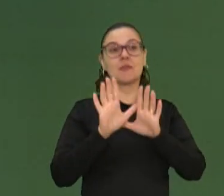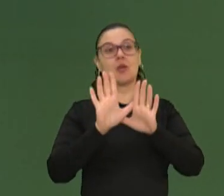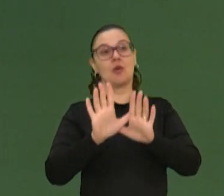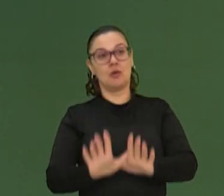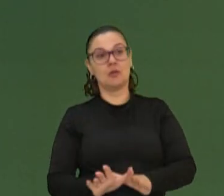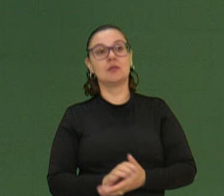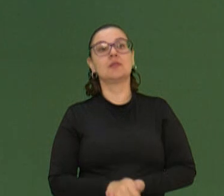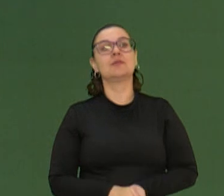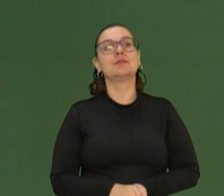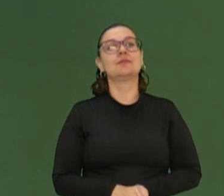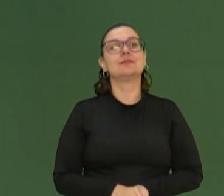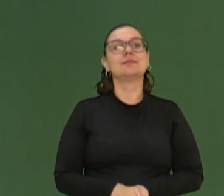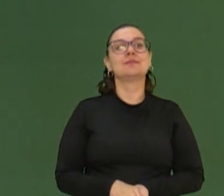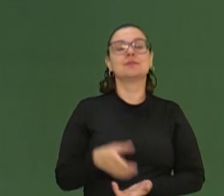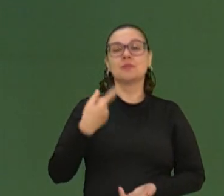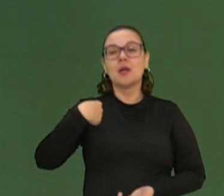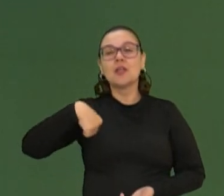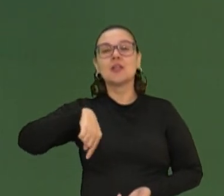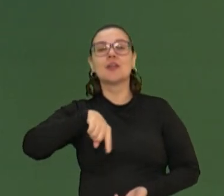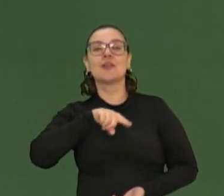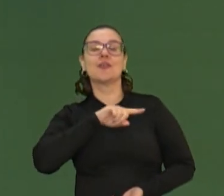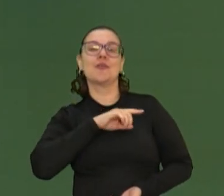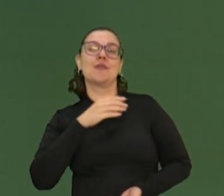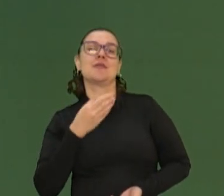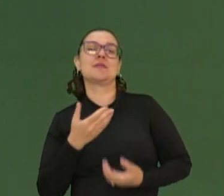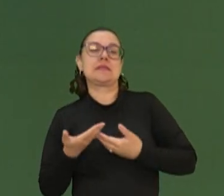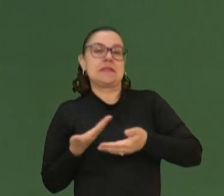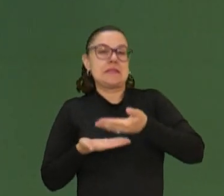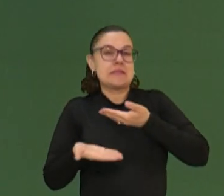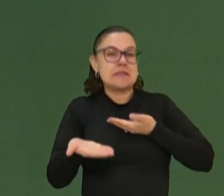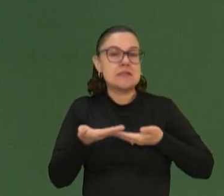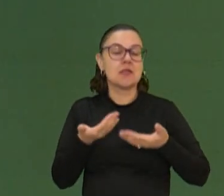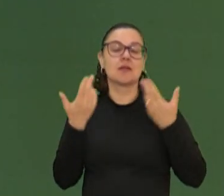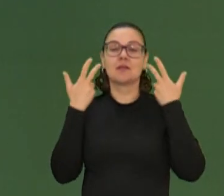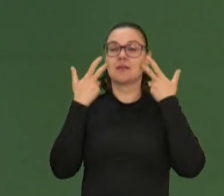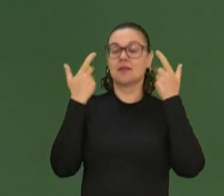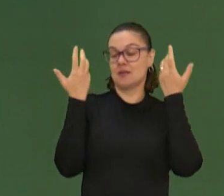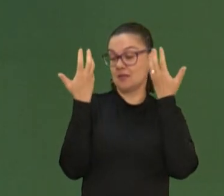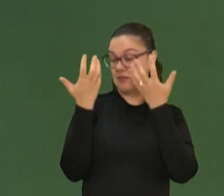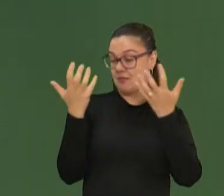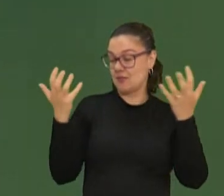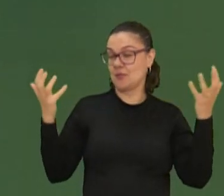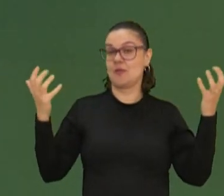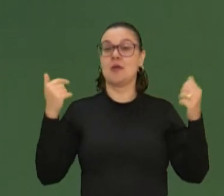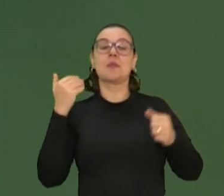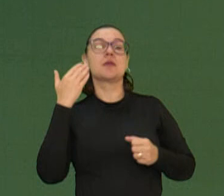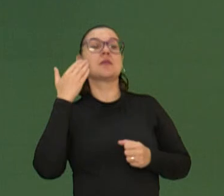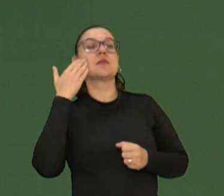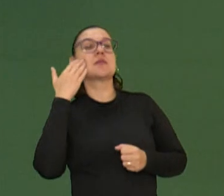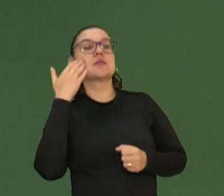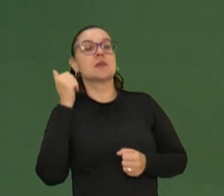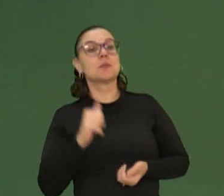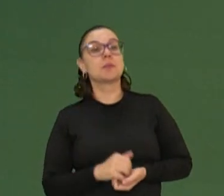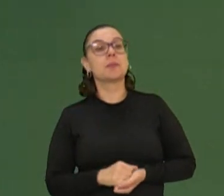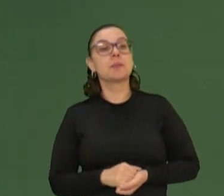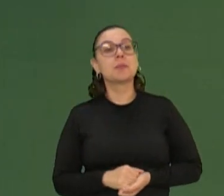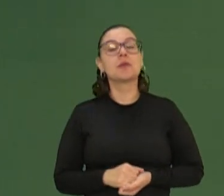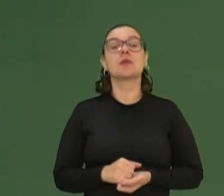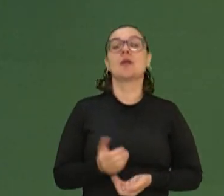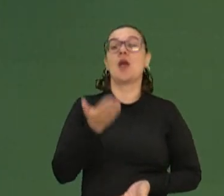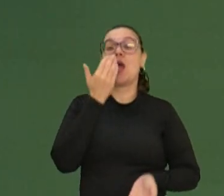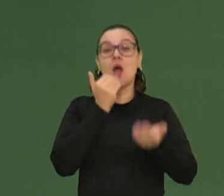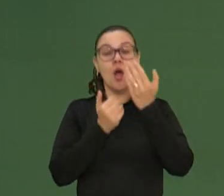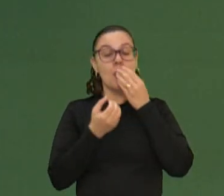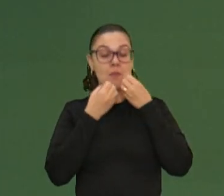gente, para nossa melhor interação com a natureza, para a gente poder estar bem